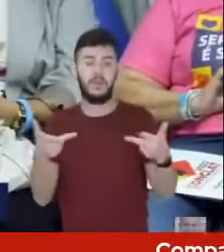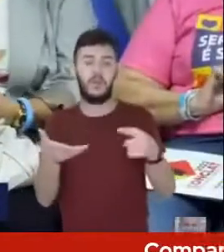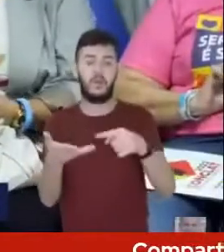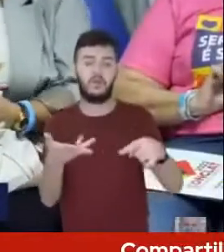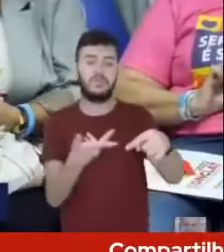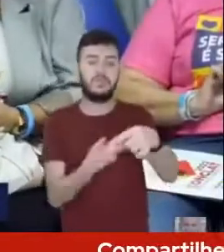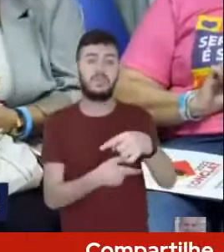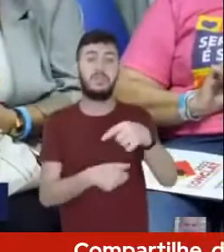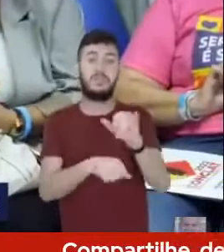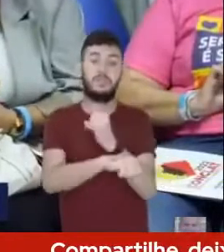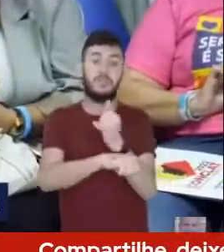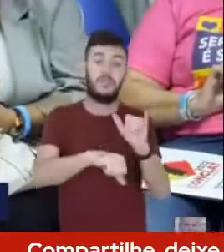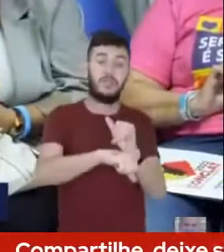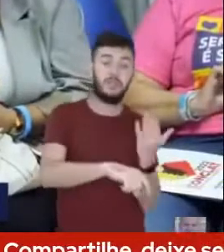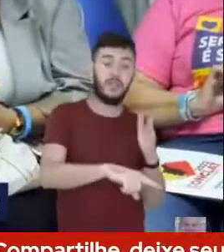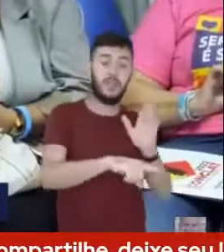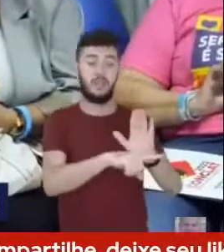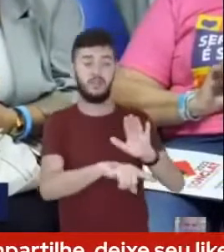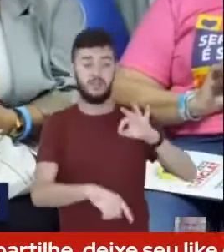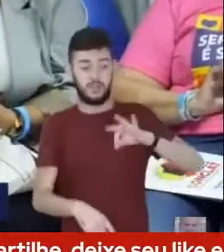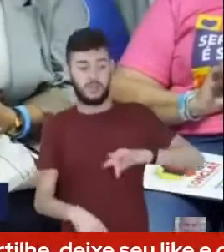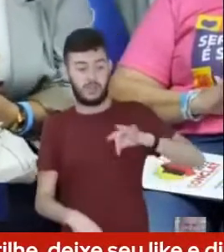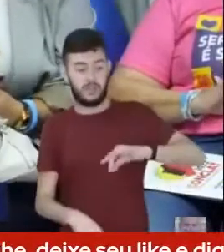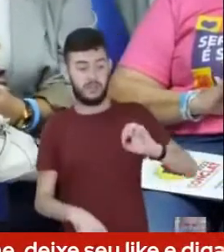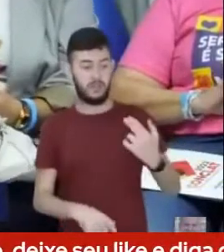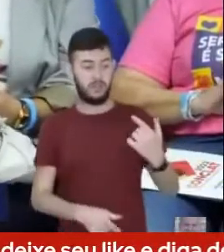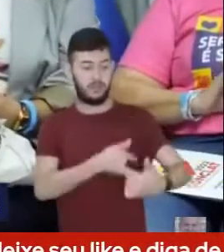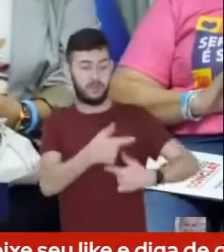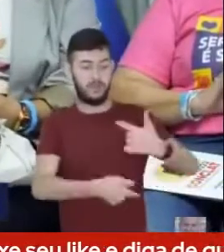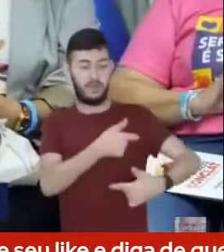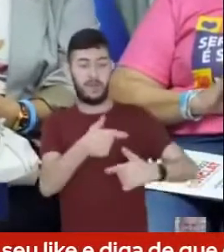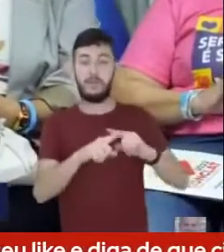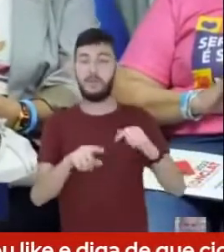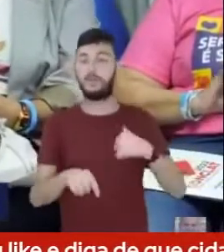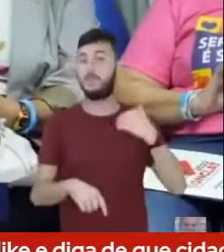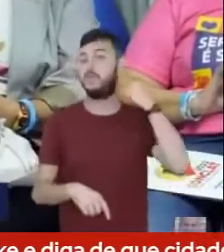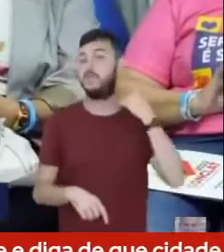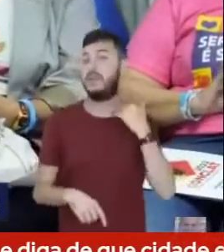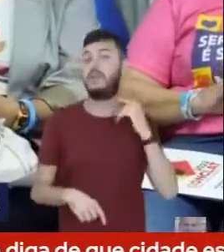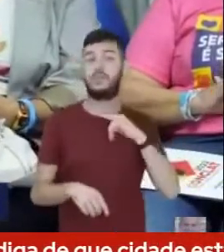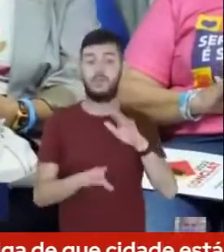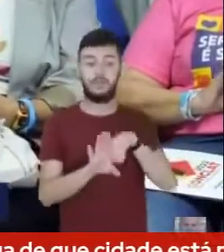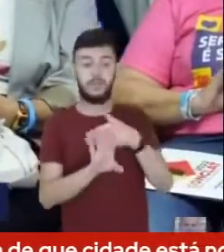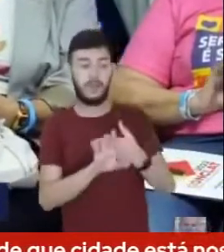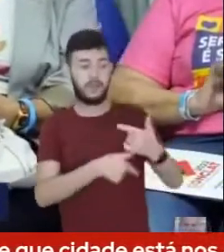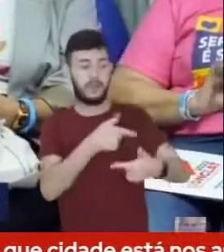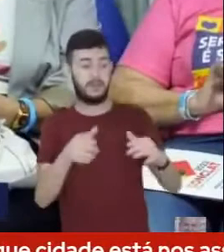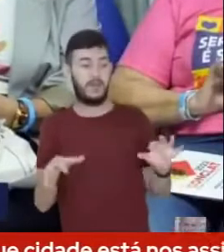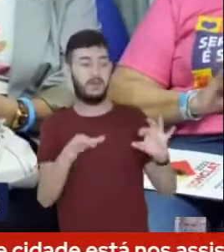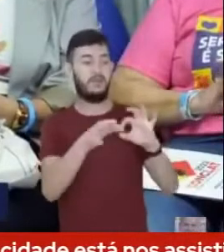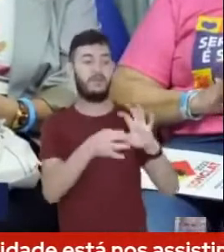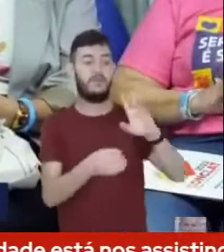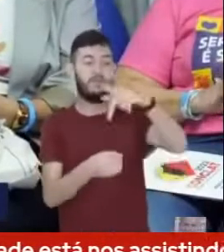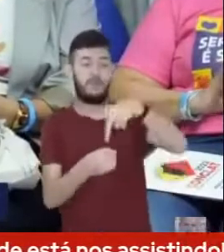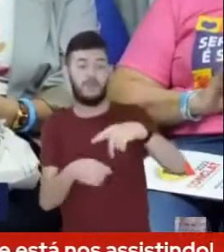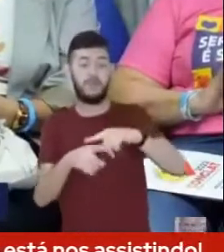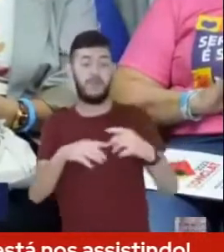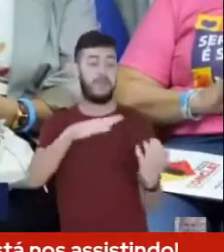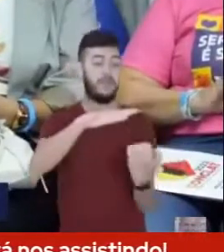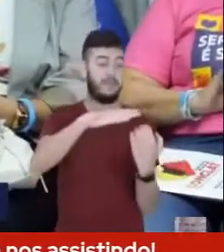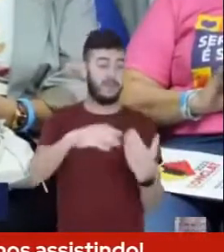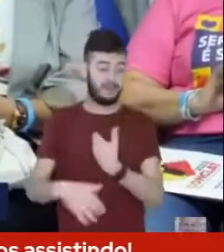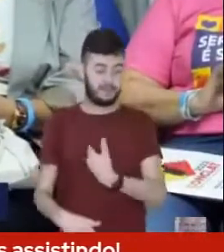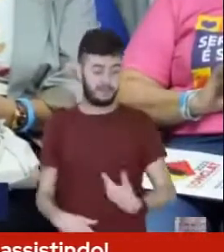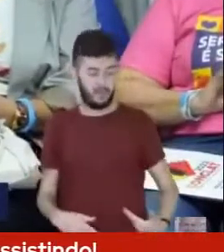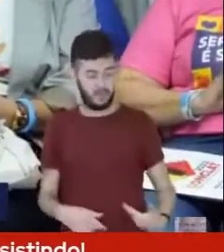renda. Os bancos públicos, o David falou aqui da Petrobras, mas tem as empresas públicas, estão sendo desmontadas,